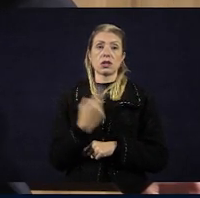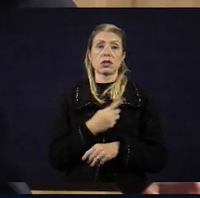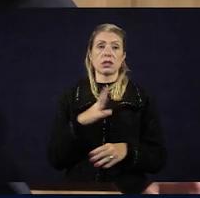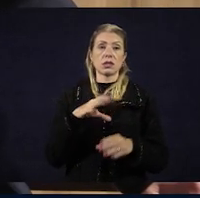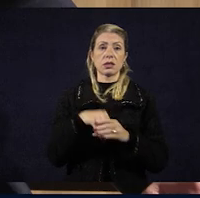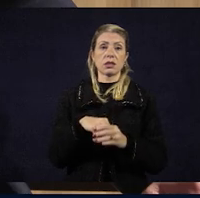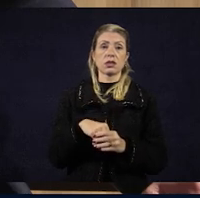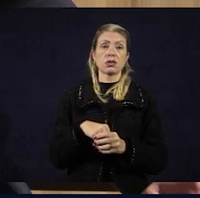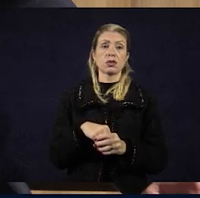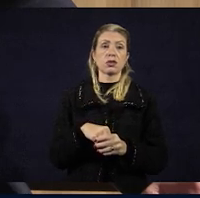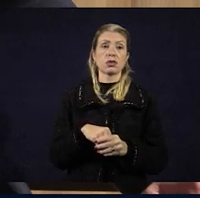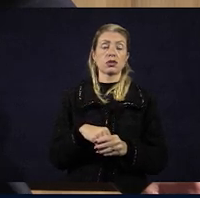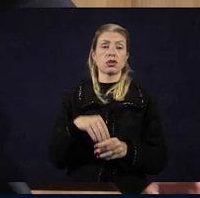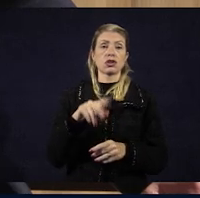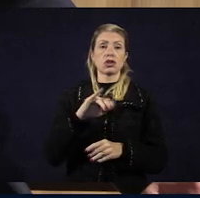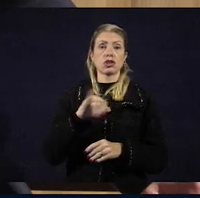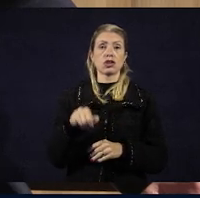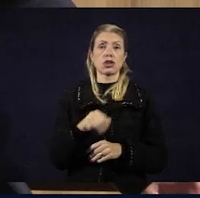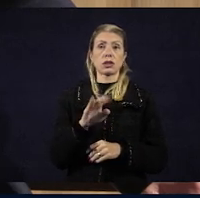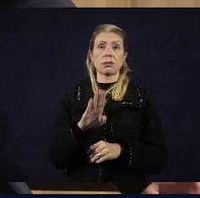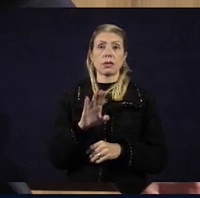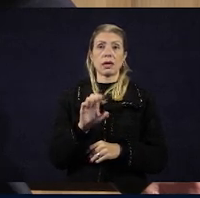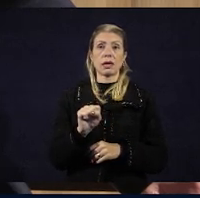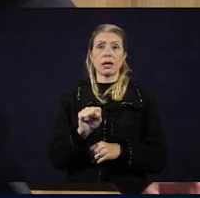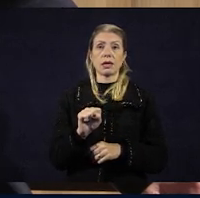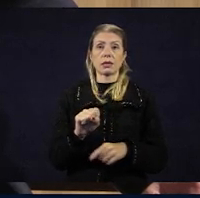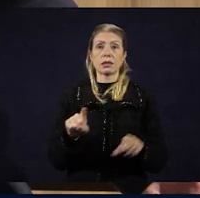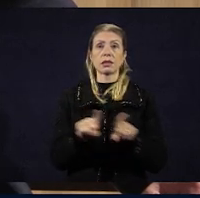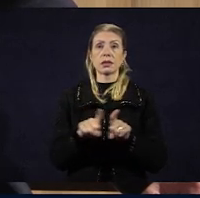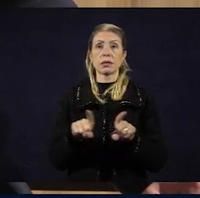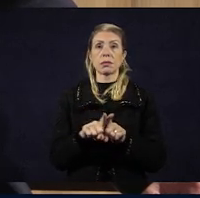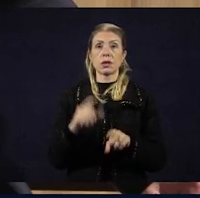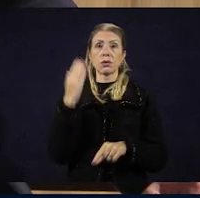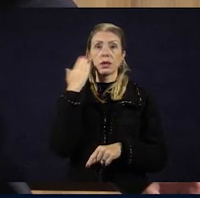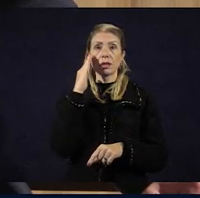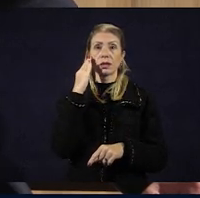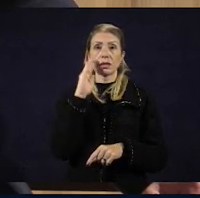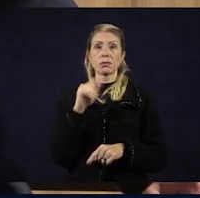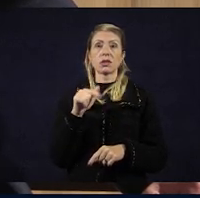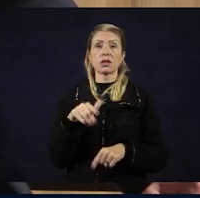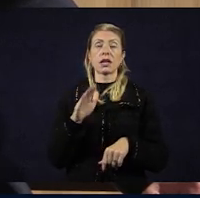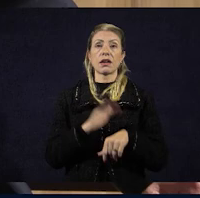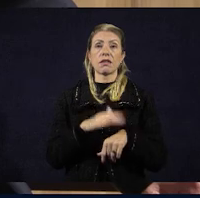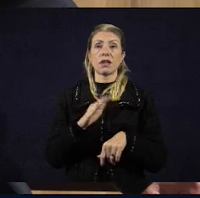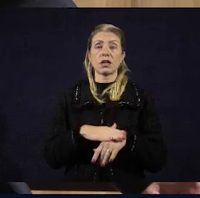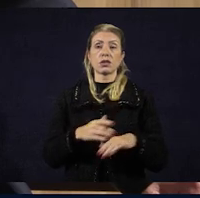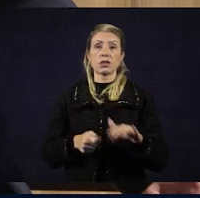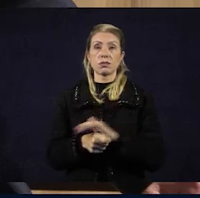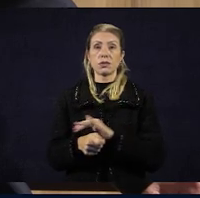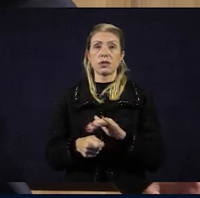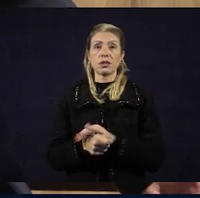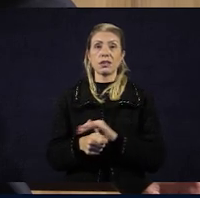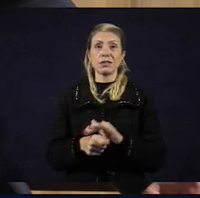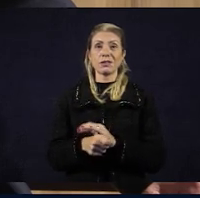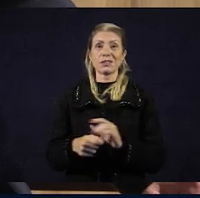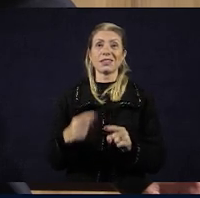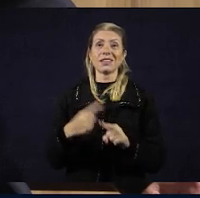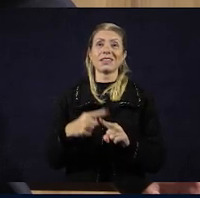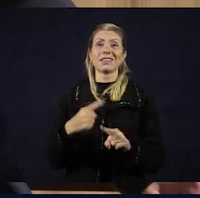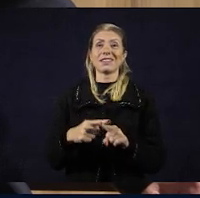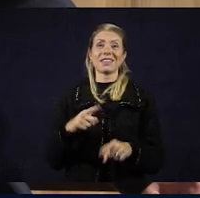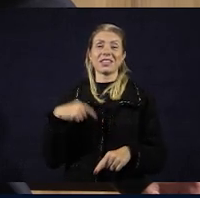JBS ou no na raiz sem com entendimento do que ela faz investidores não conhecem o mercado de óleo de palma